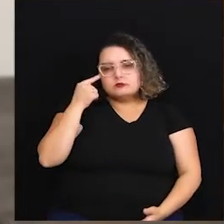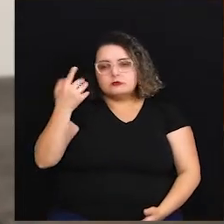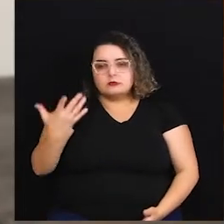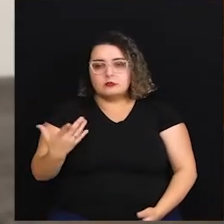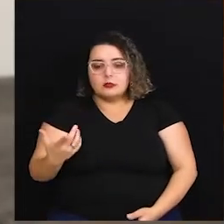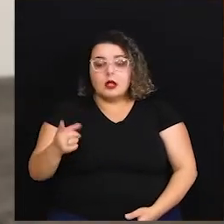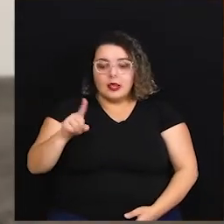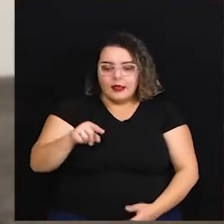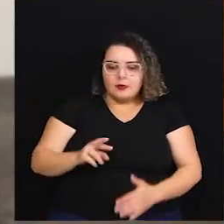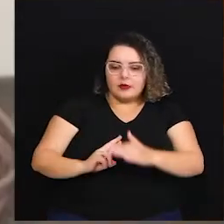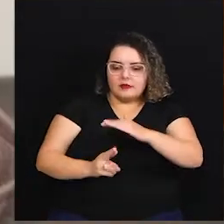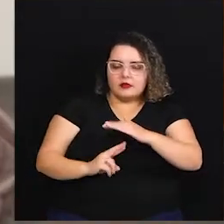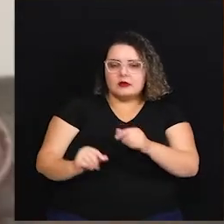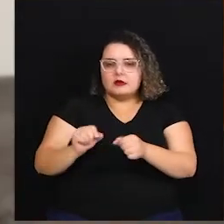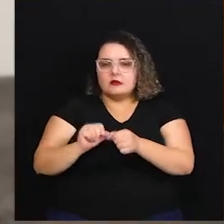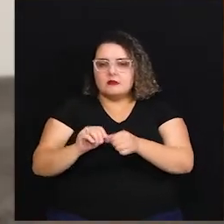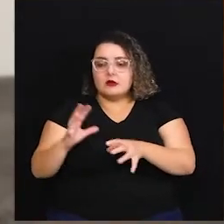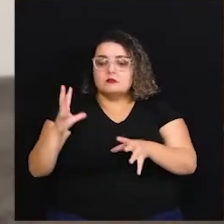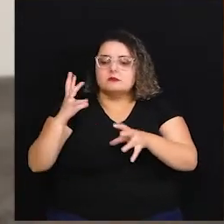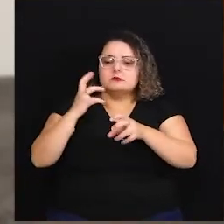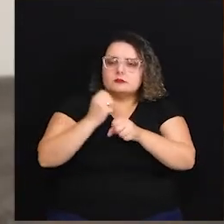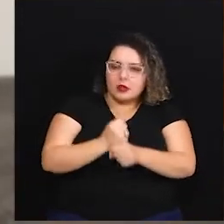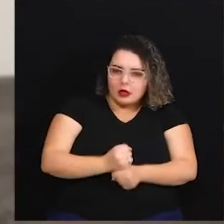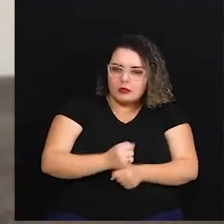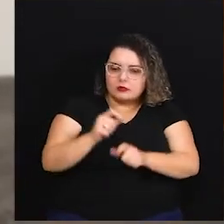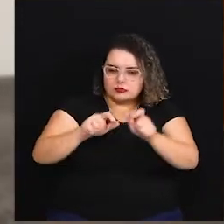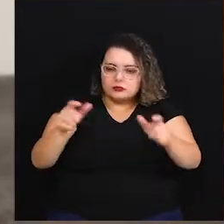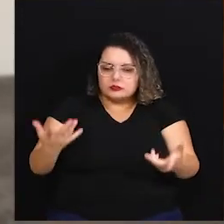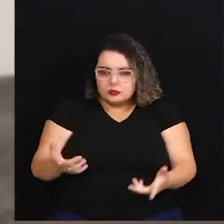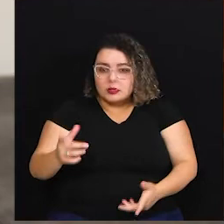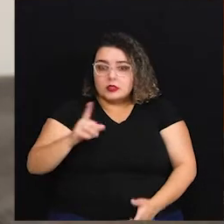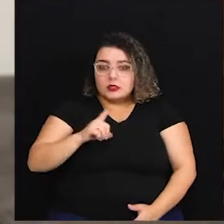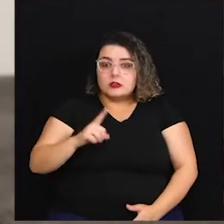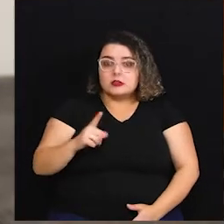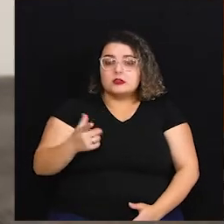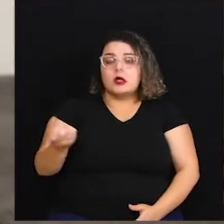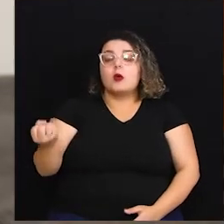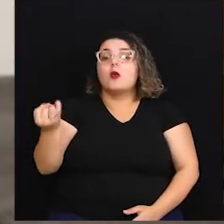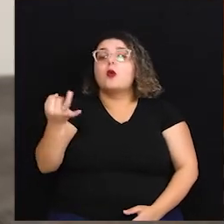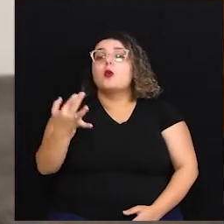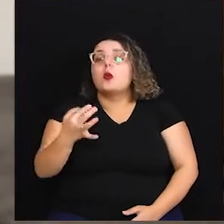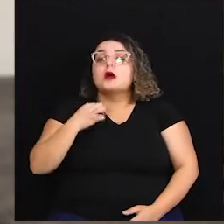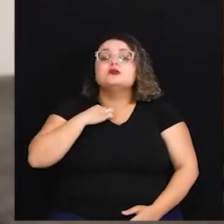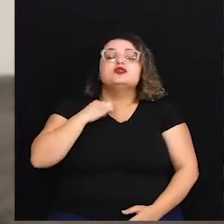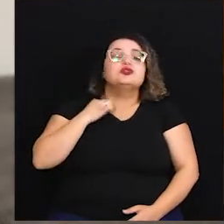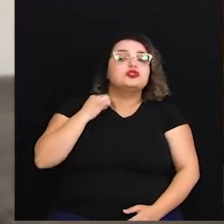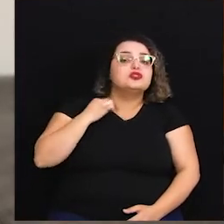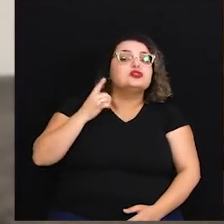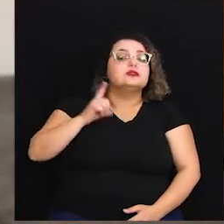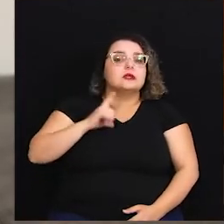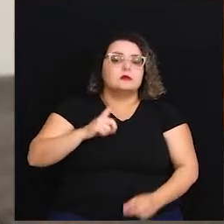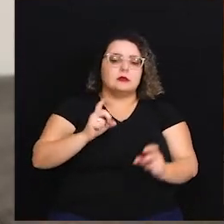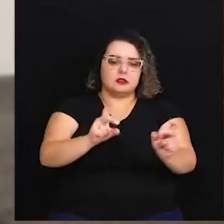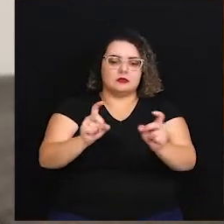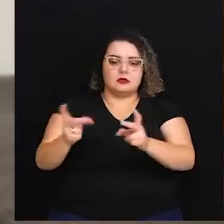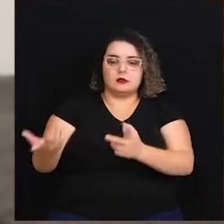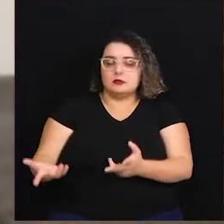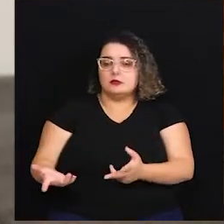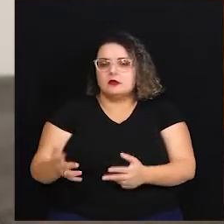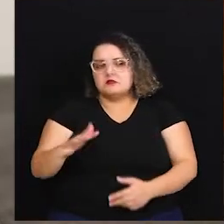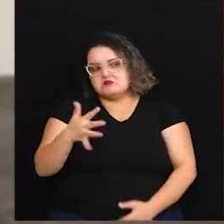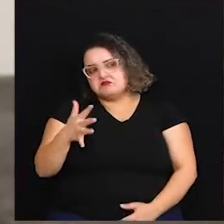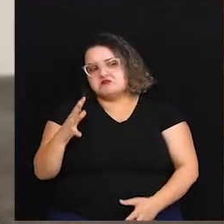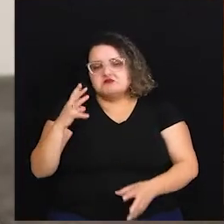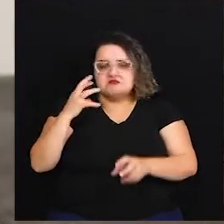menos aquela noção de que, olha, é uma feira, então faz um cálculo de público, você vai ter um cálculo de quanto você vai precisar de ter de